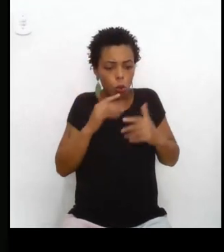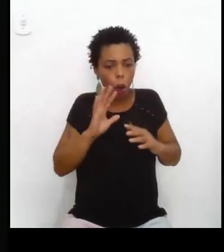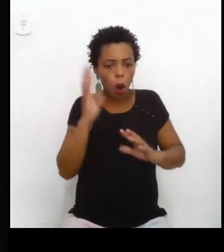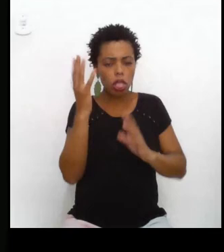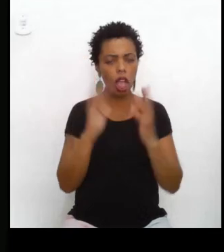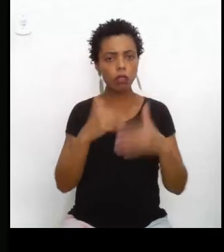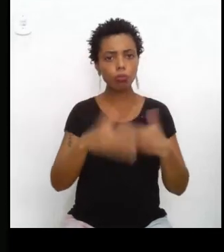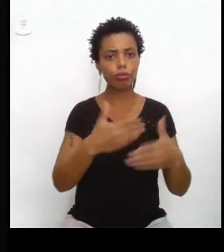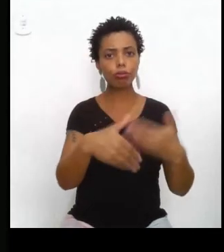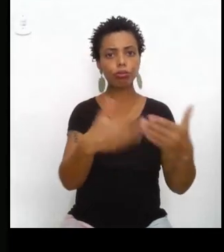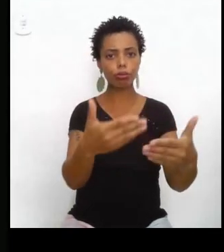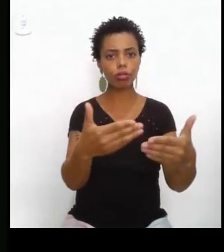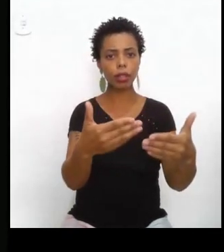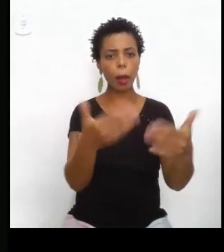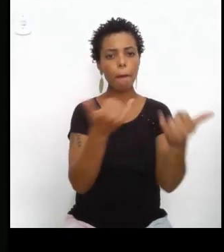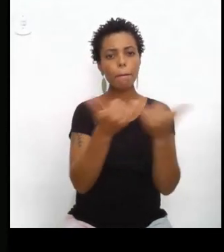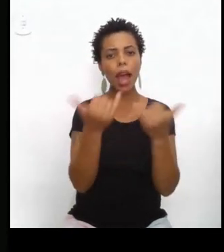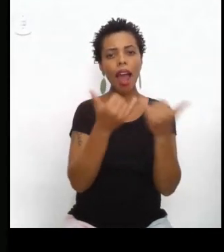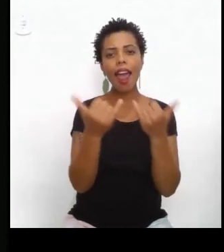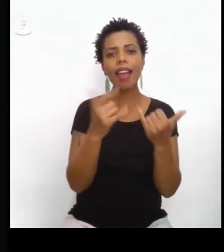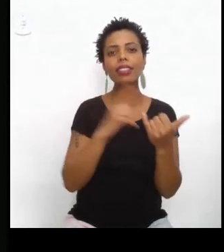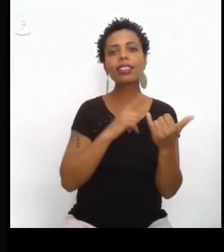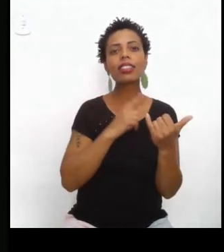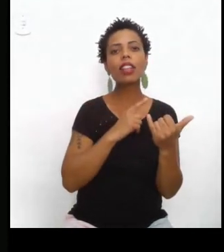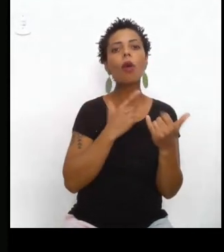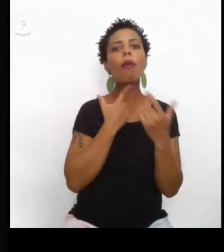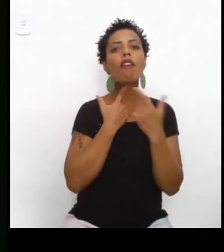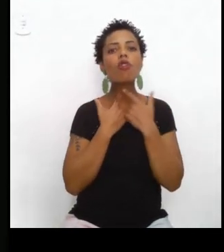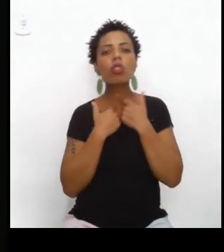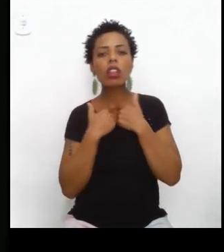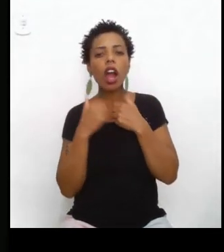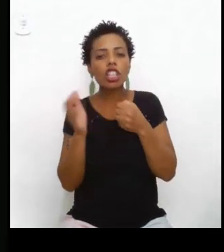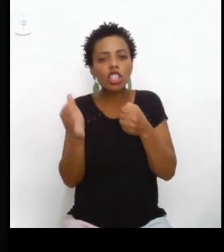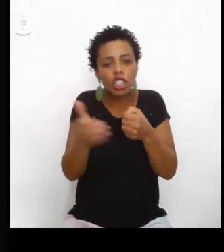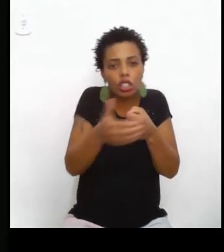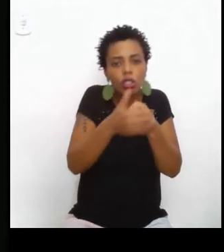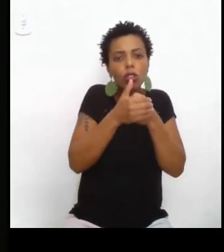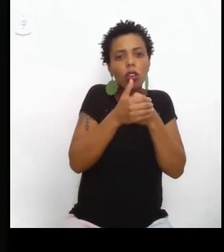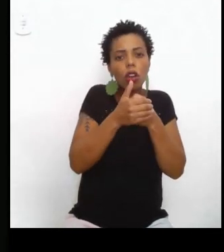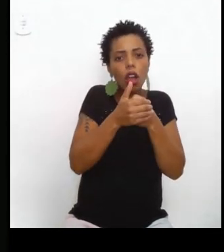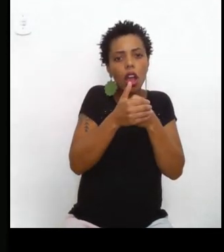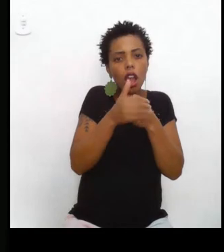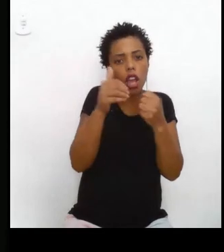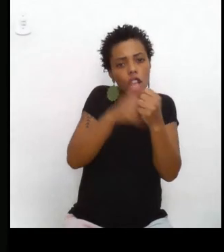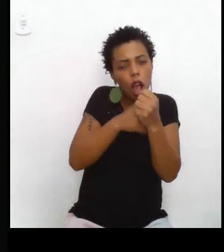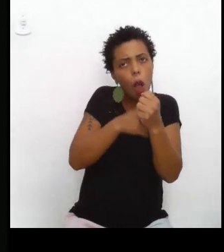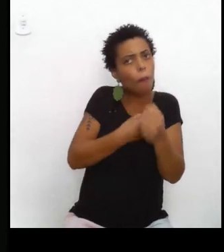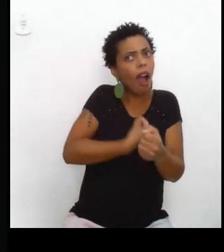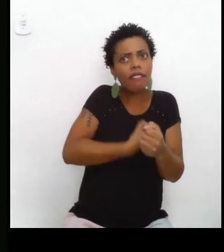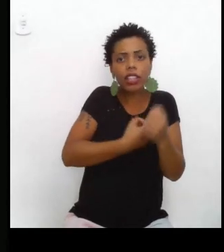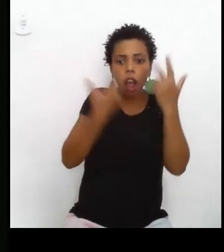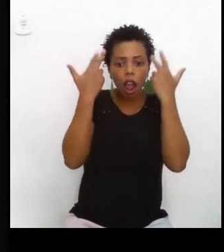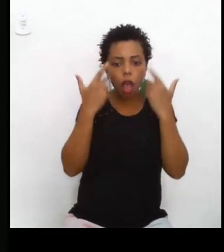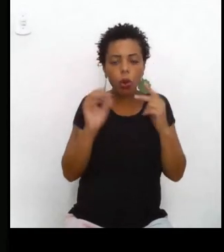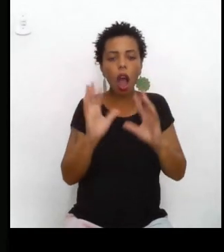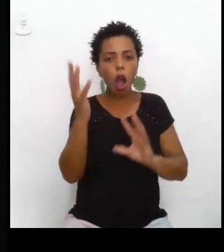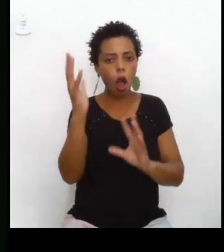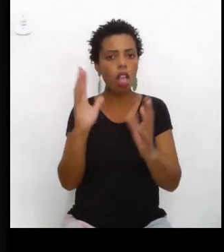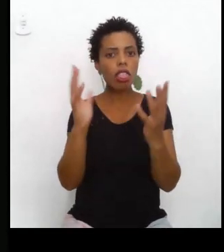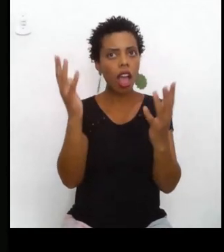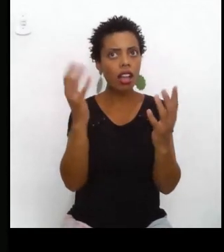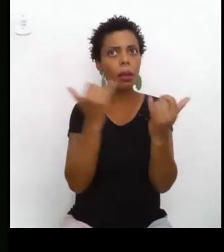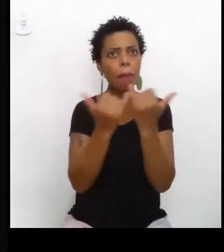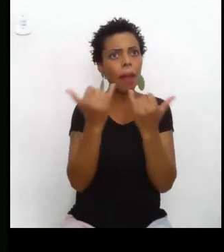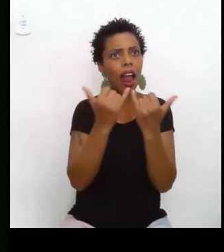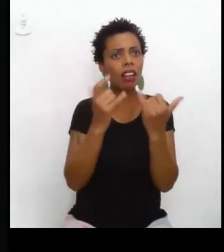é como se elas estivessem em uma intenção misteriosa e imagina que corre por conta própria como se cada uma delas tivesse